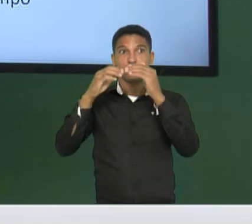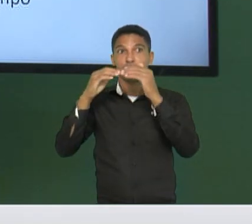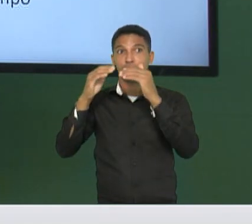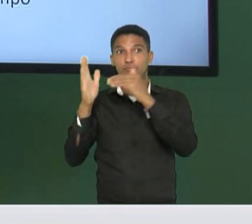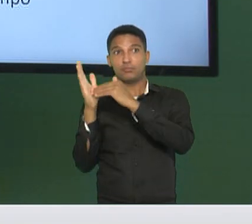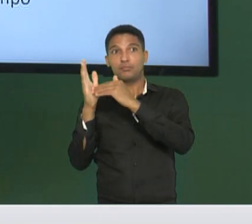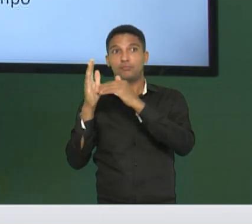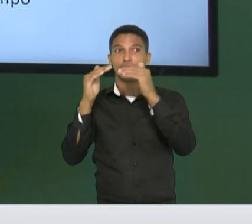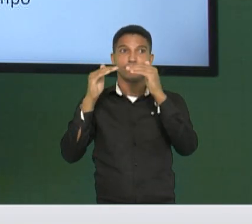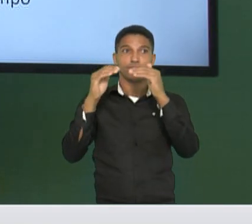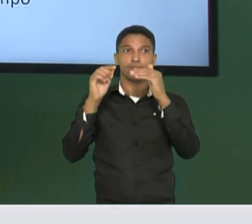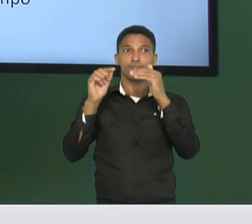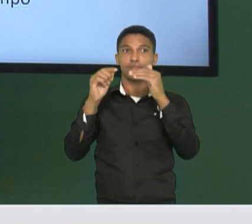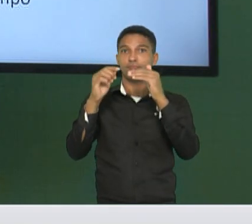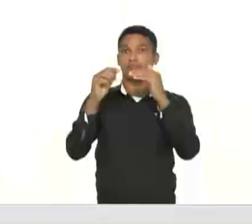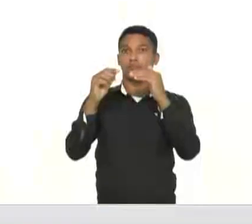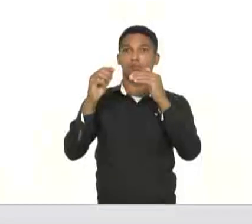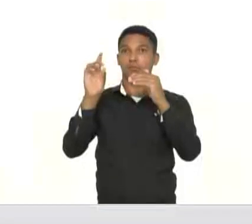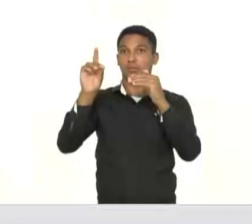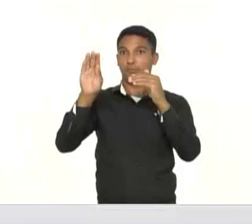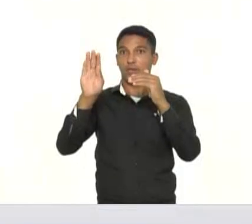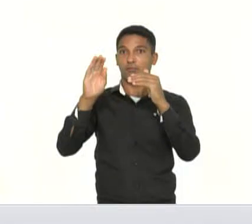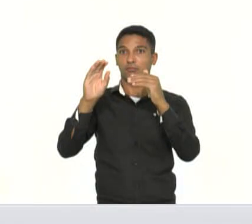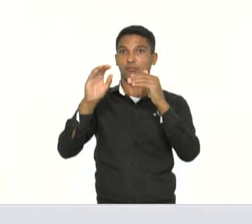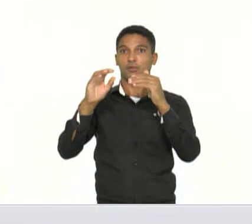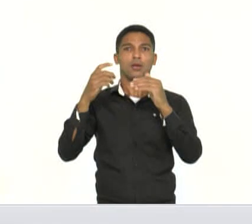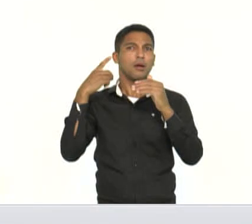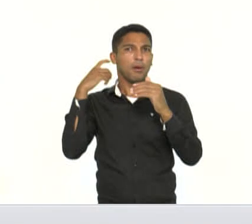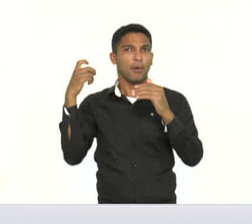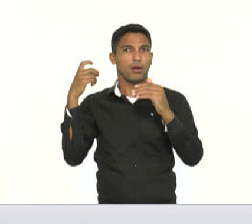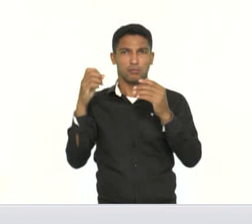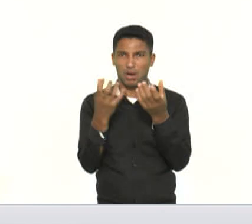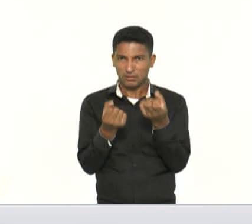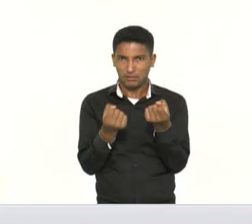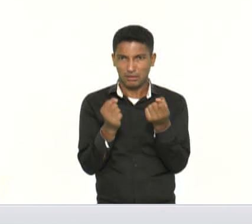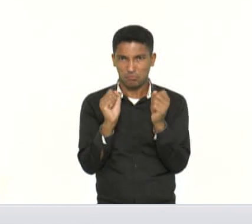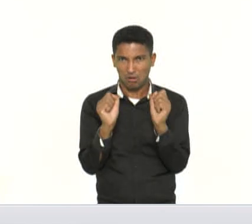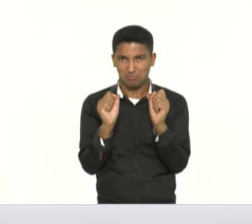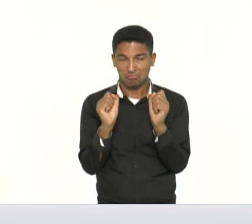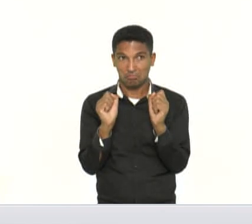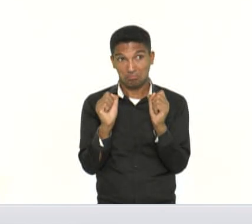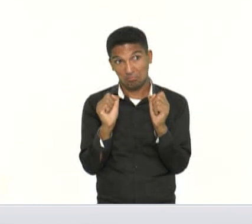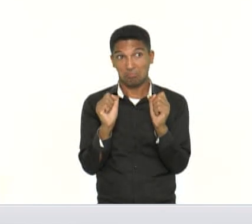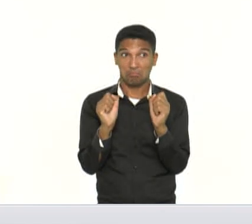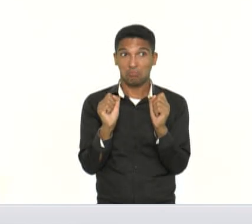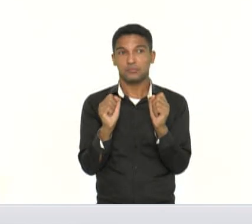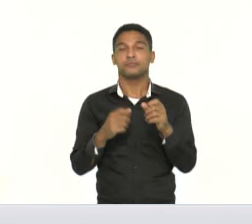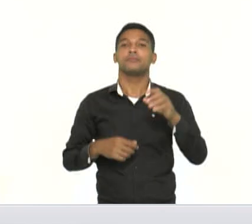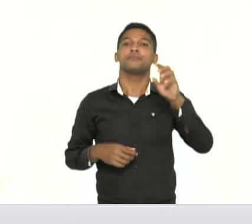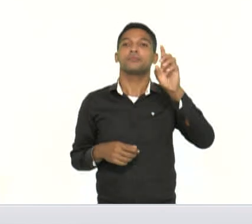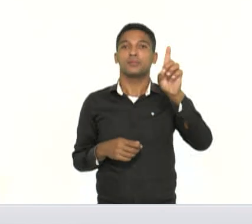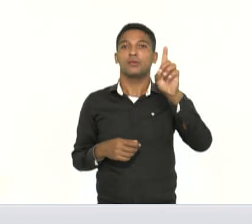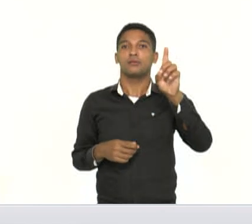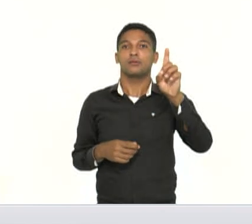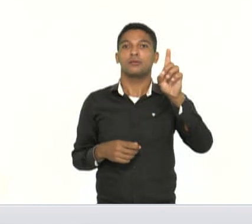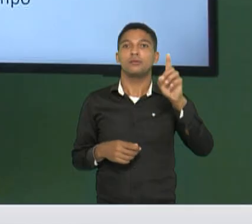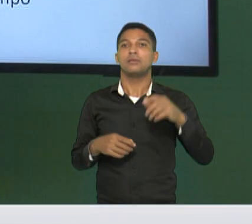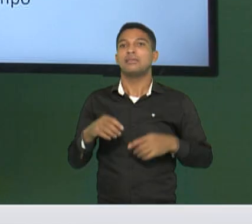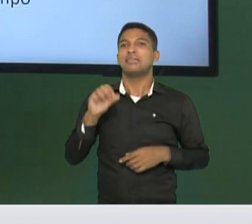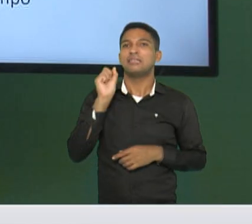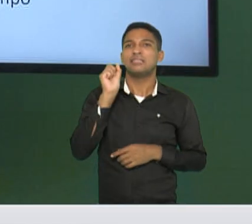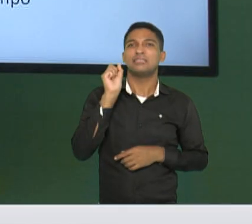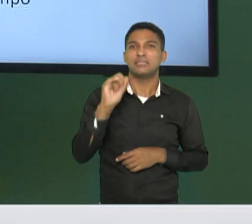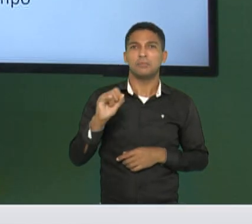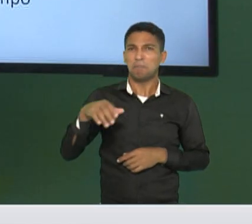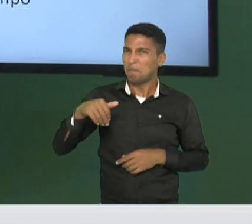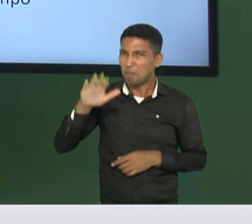número? Vamos ler a D. Quanto mais intenso o som, menos tempo devemos ficar expostos a ele. Isso